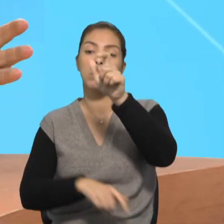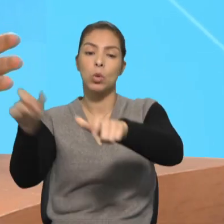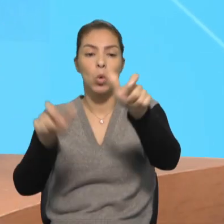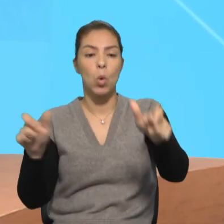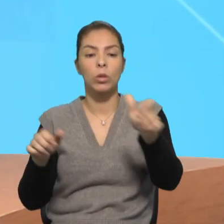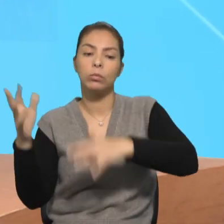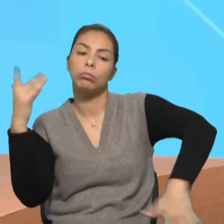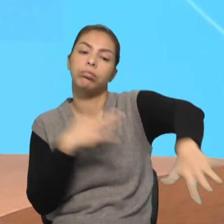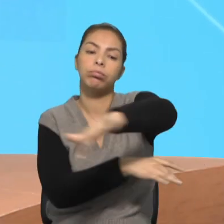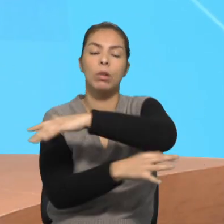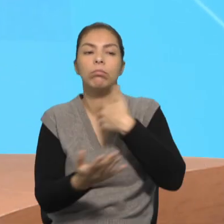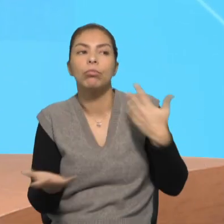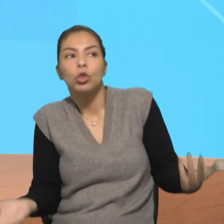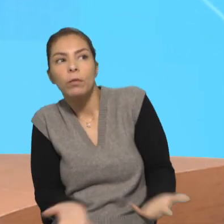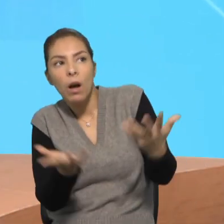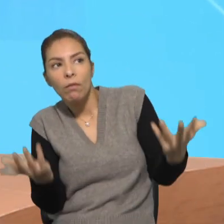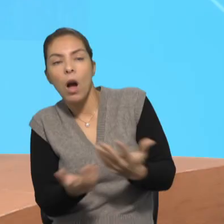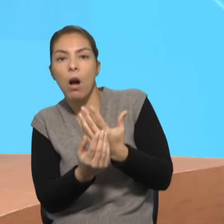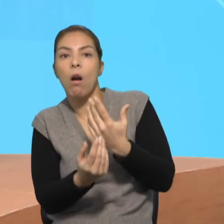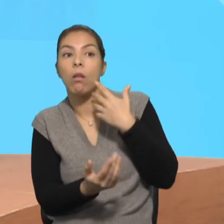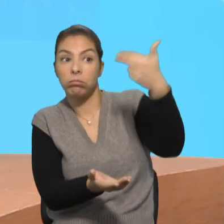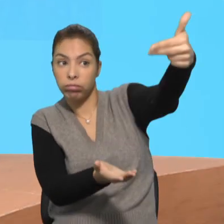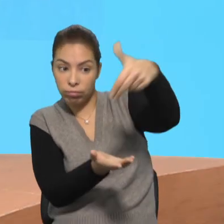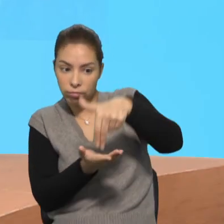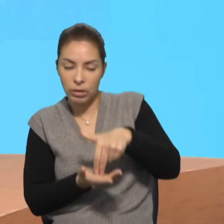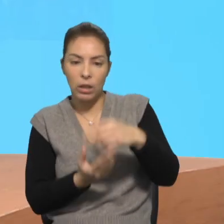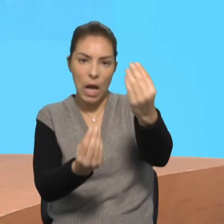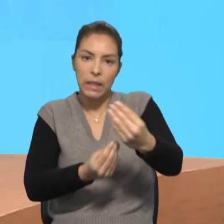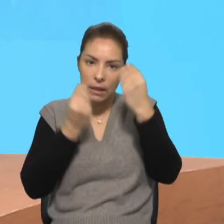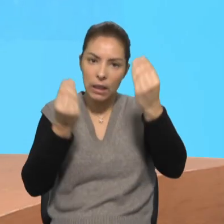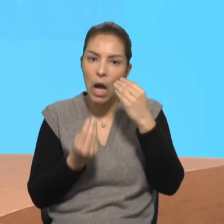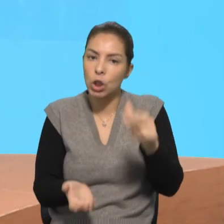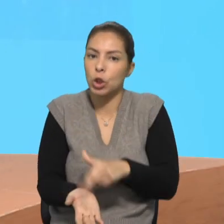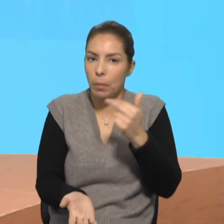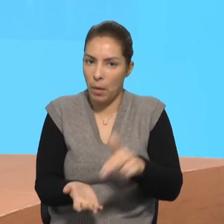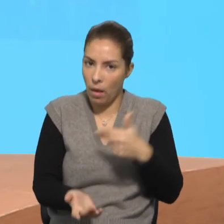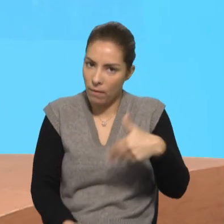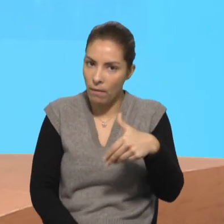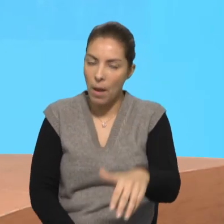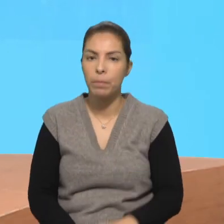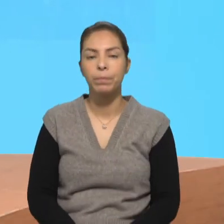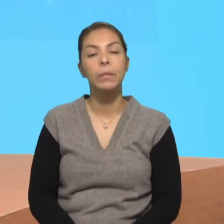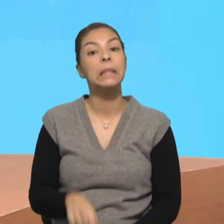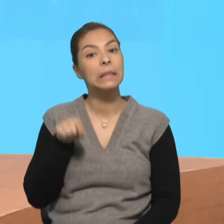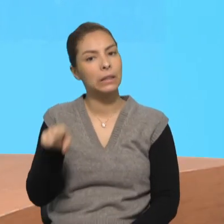o seu ensino. É uma perspectiva muito bonita, porque significa que a esperança